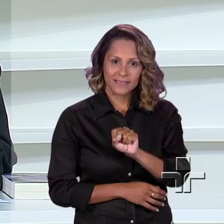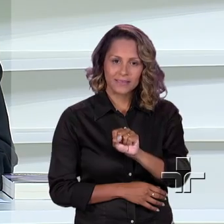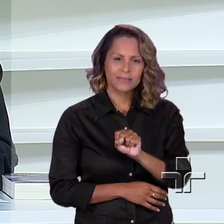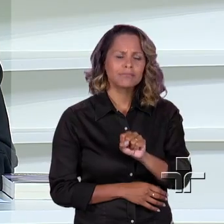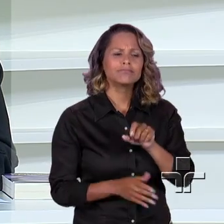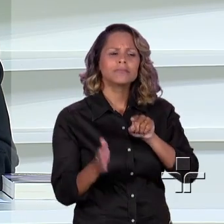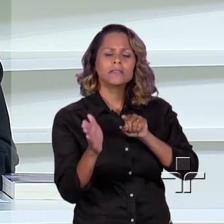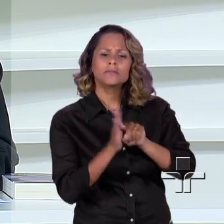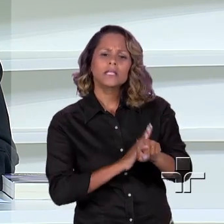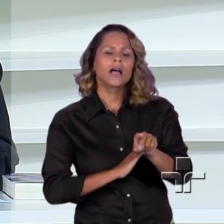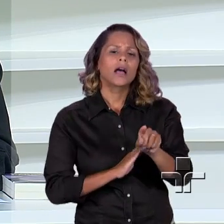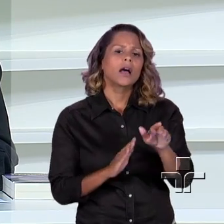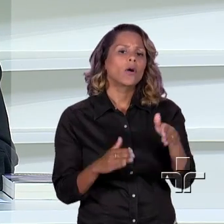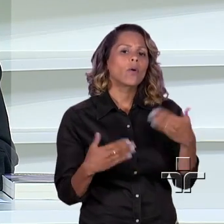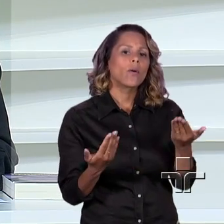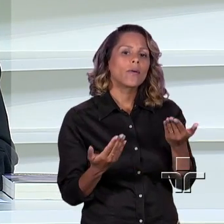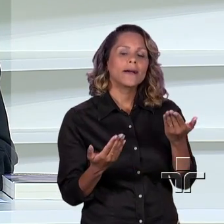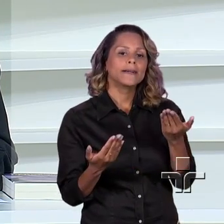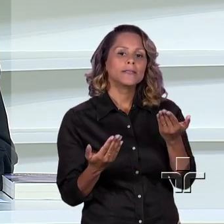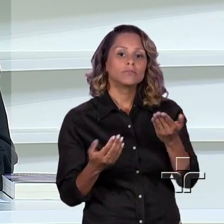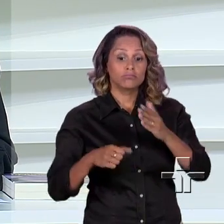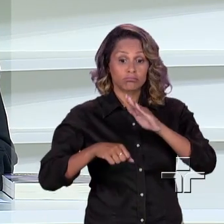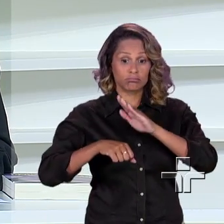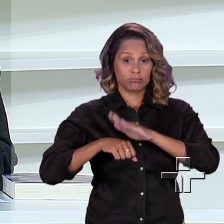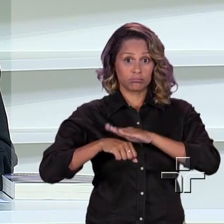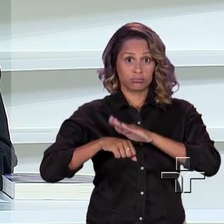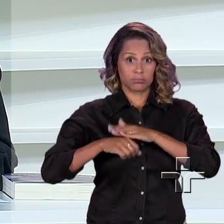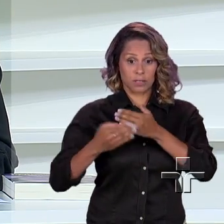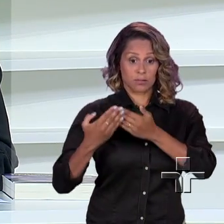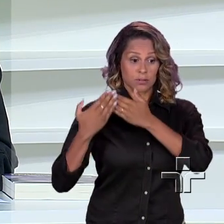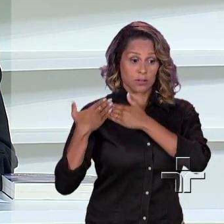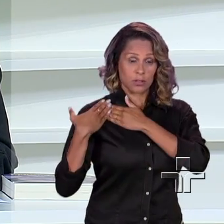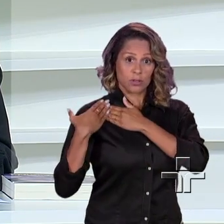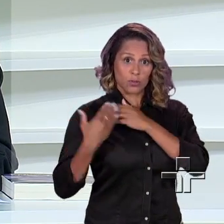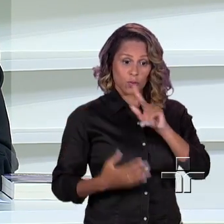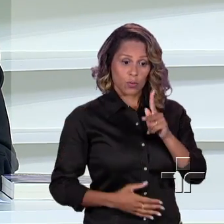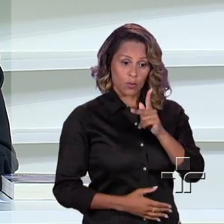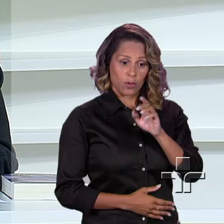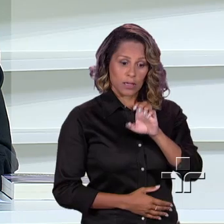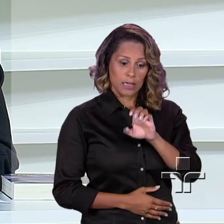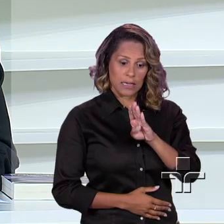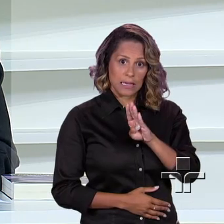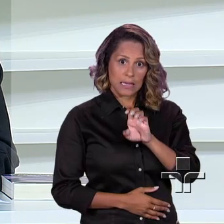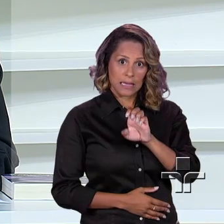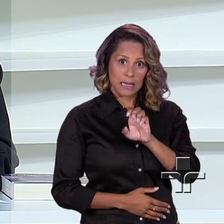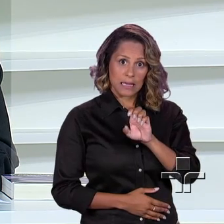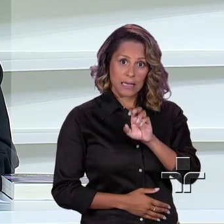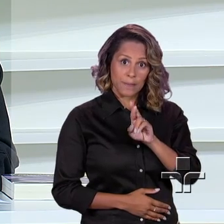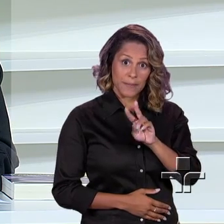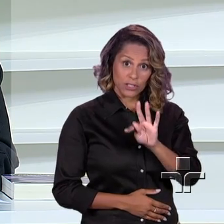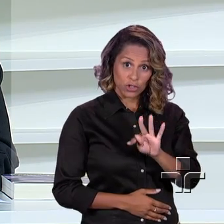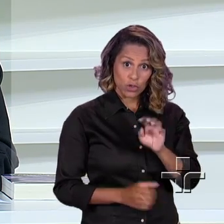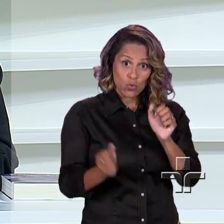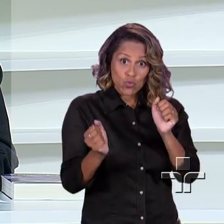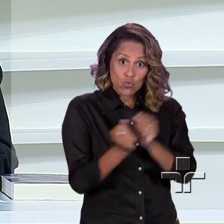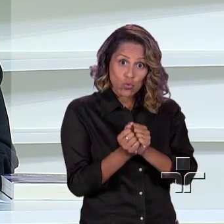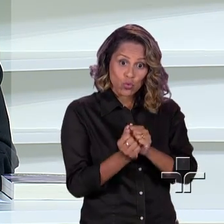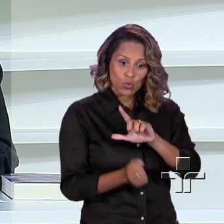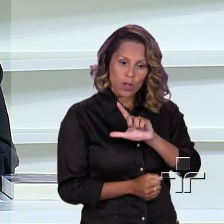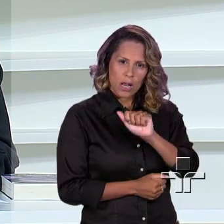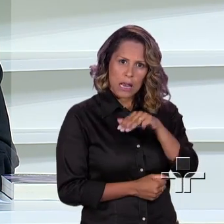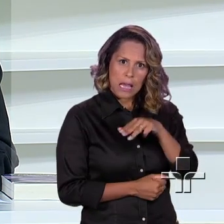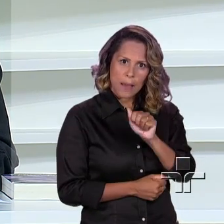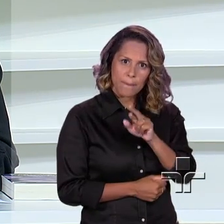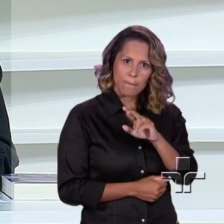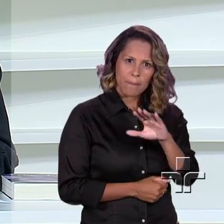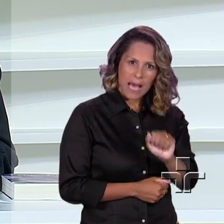papel exatamente do Herbert Daniel ao lado do Lamarca no Vale da Ribeira? Estou te perguntando isso porque